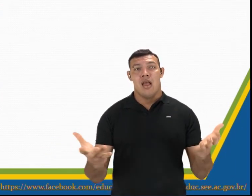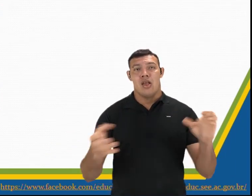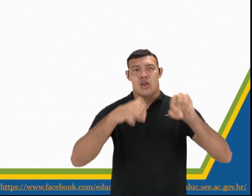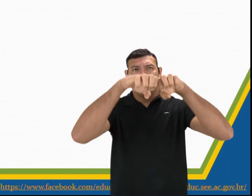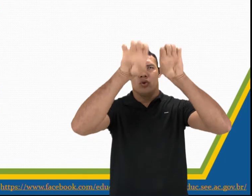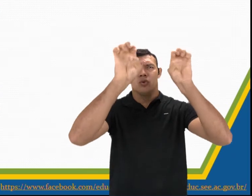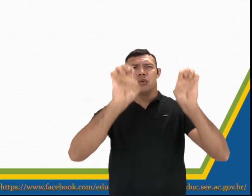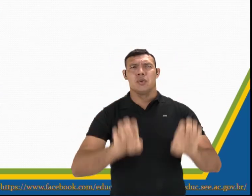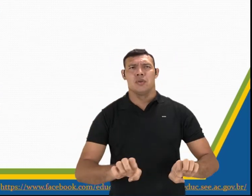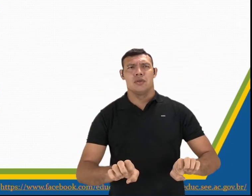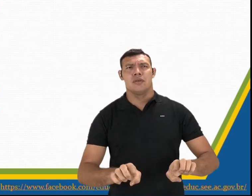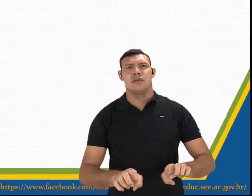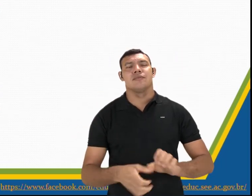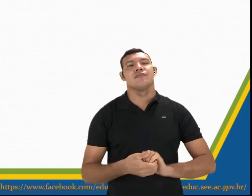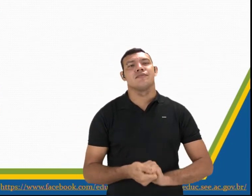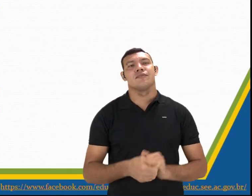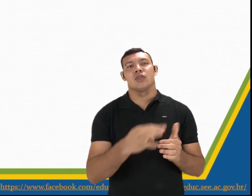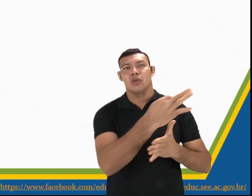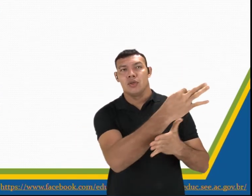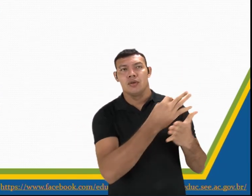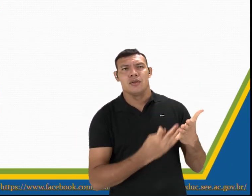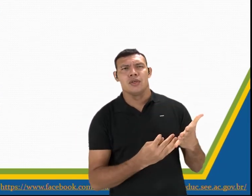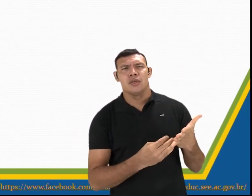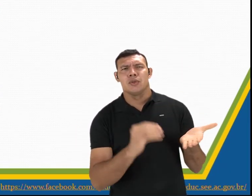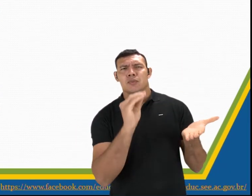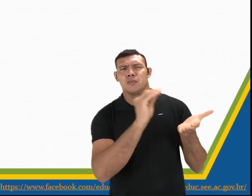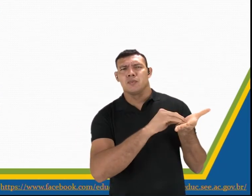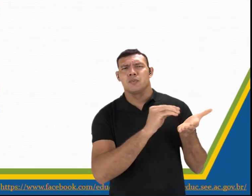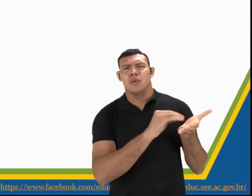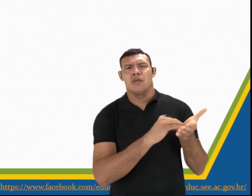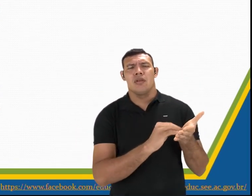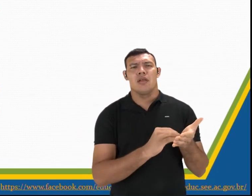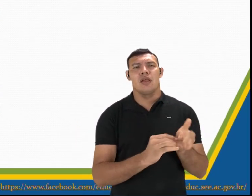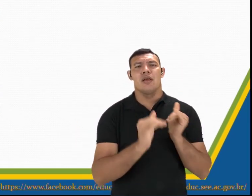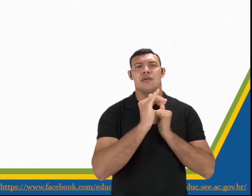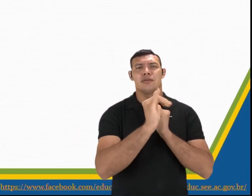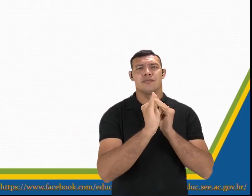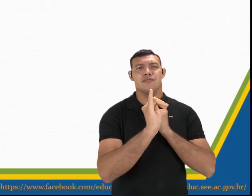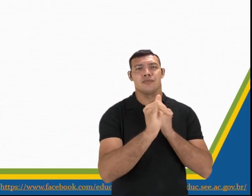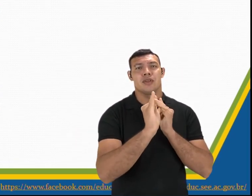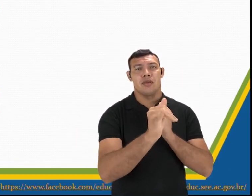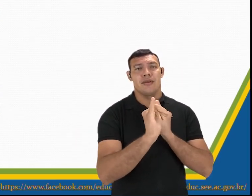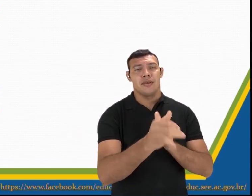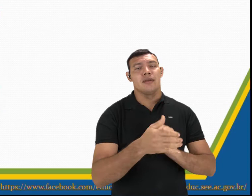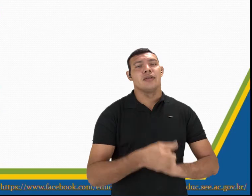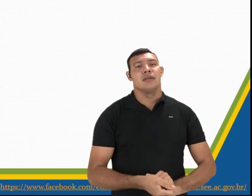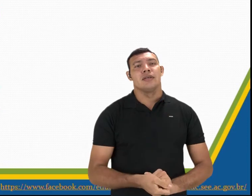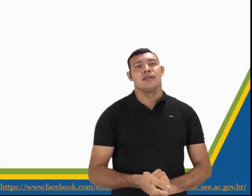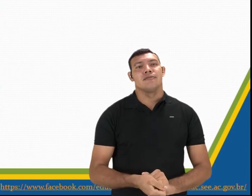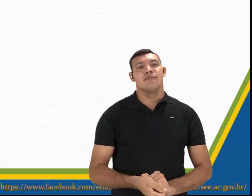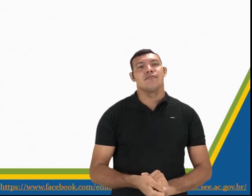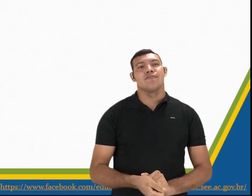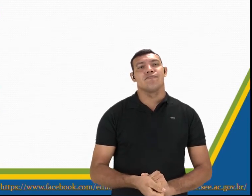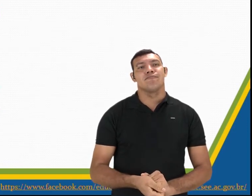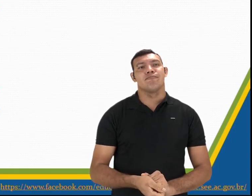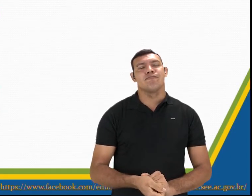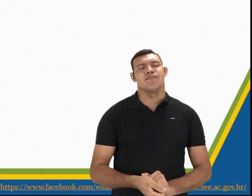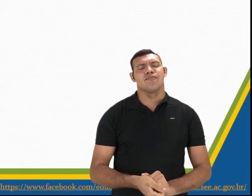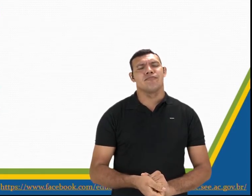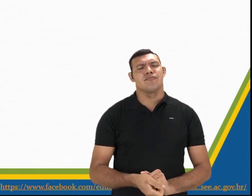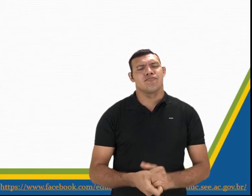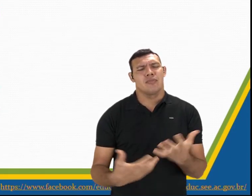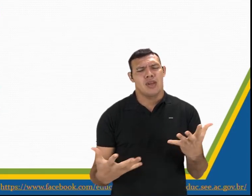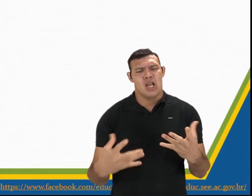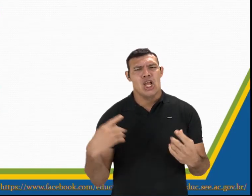texto? O que cada uma ali colocou para nós como, vamos dizer, o suprassumo